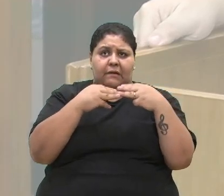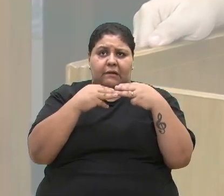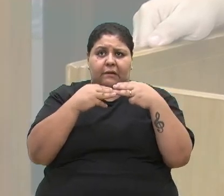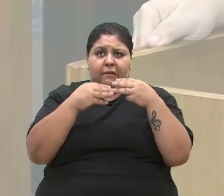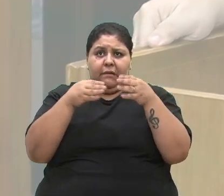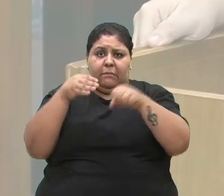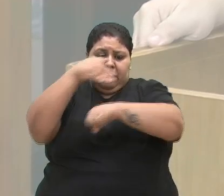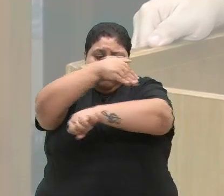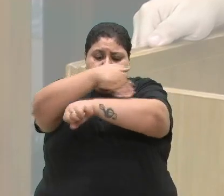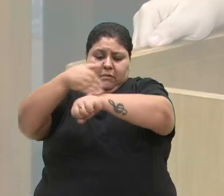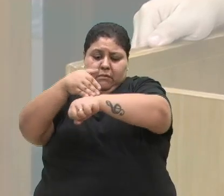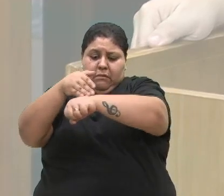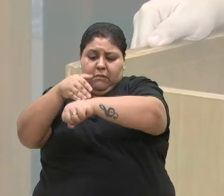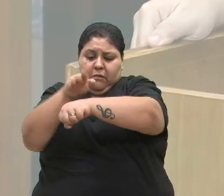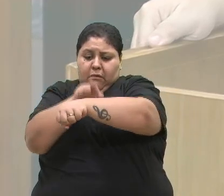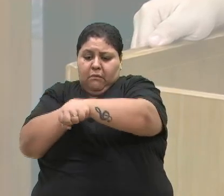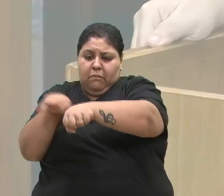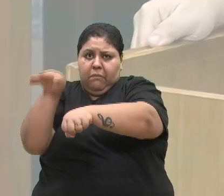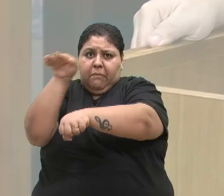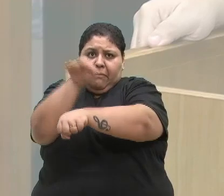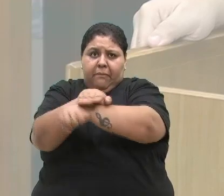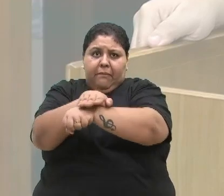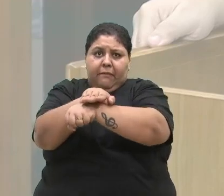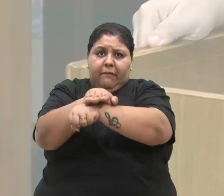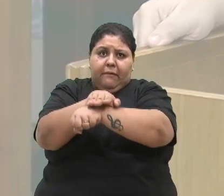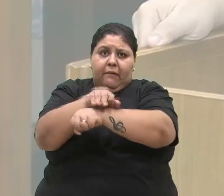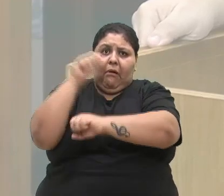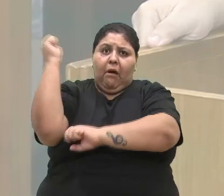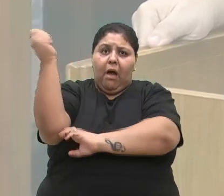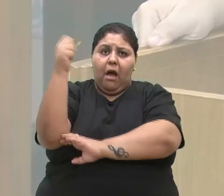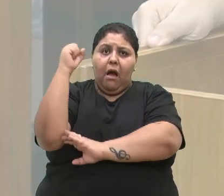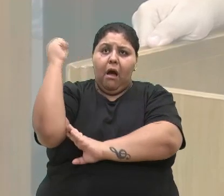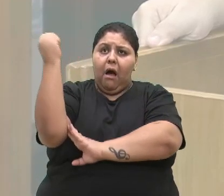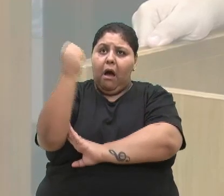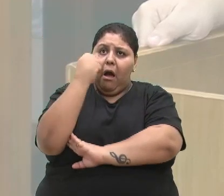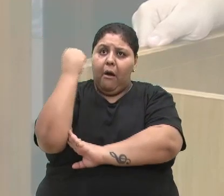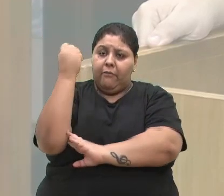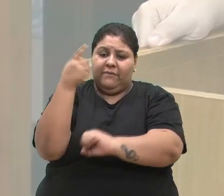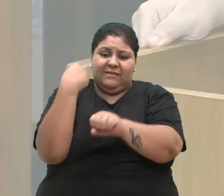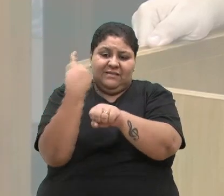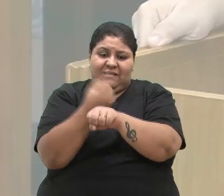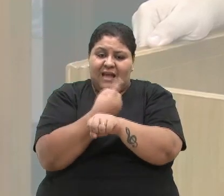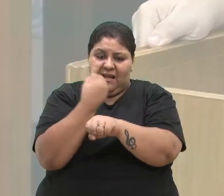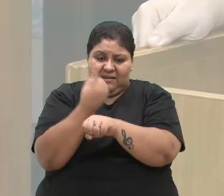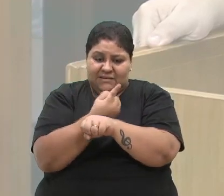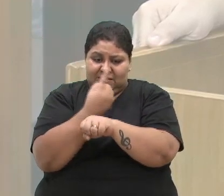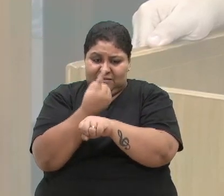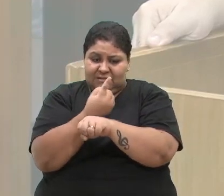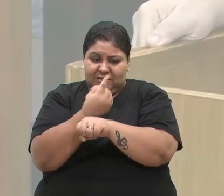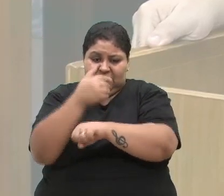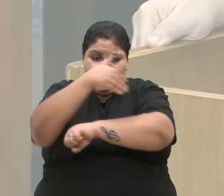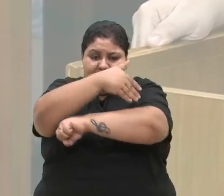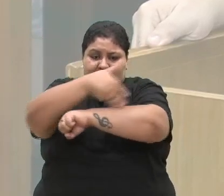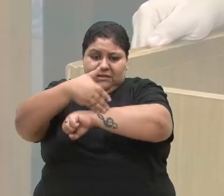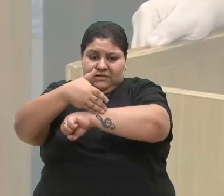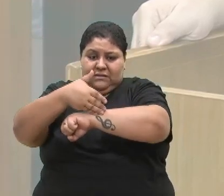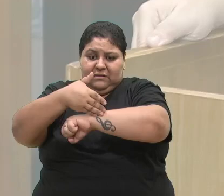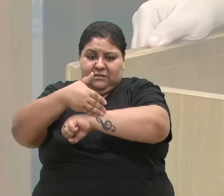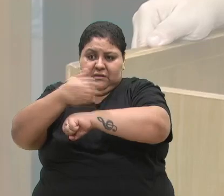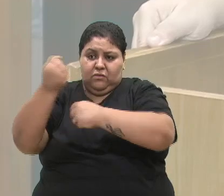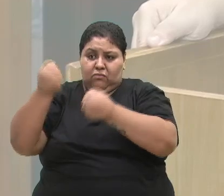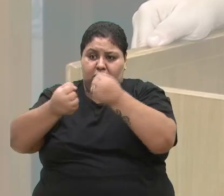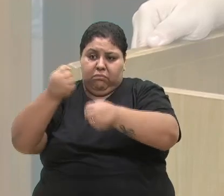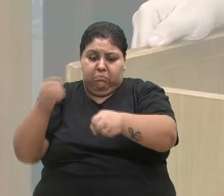calçada, é ambulância em cima da calçada, é táxi em cima da calçada, é aplicativos em cima